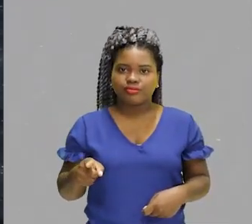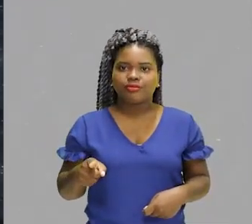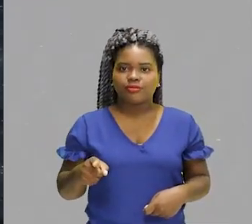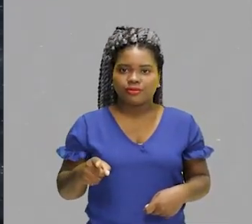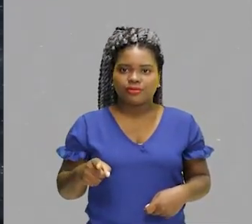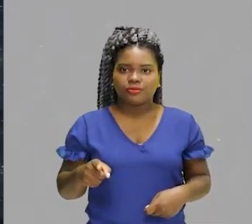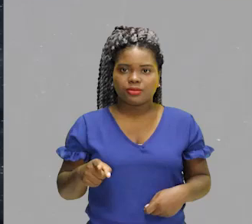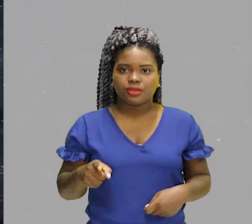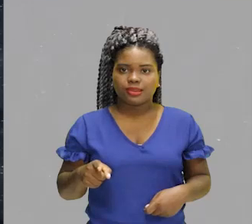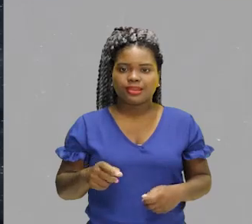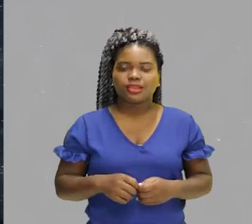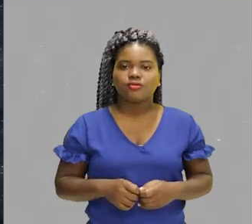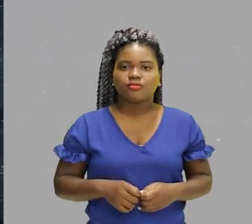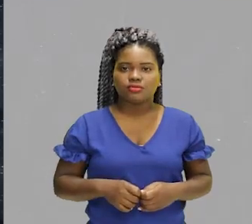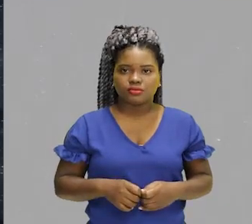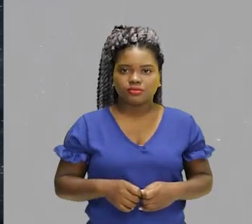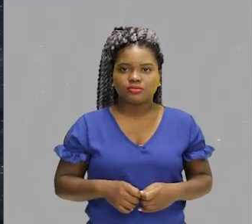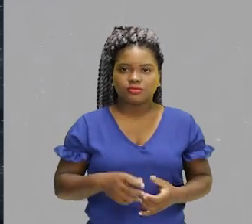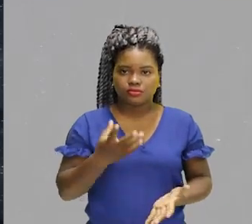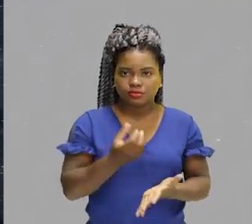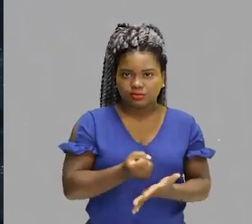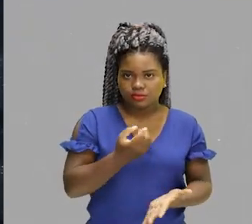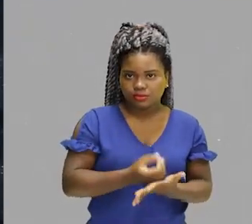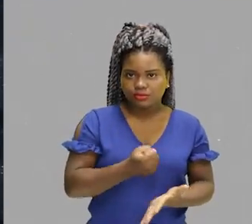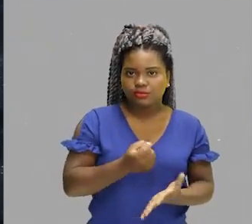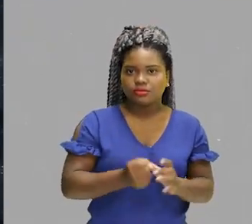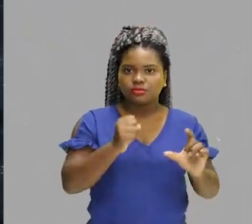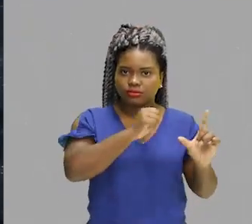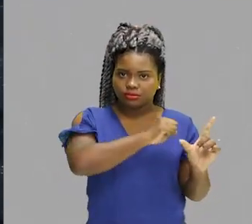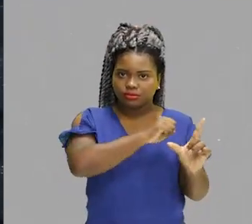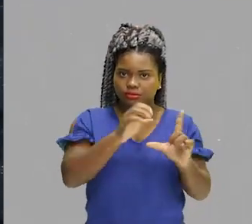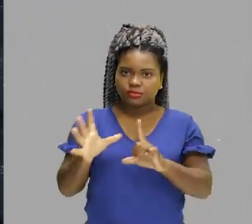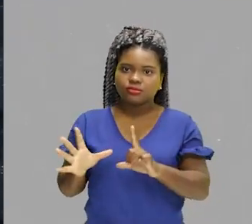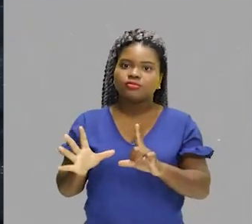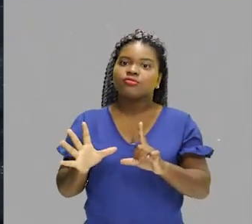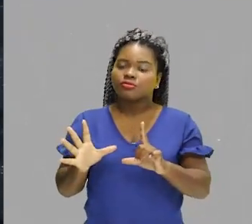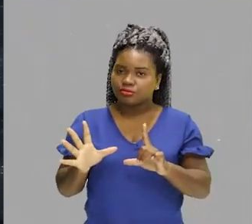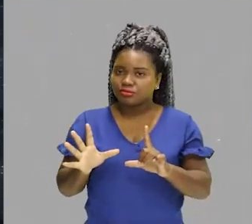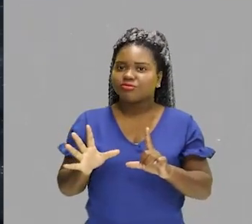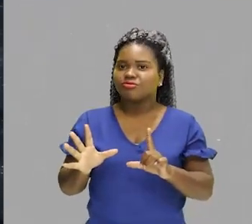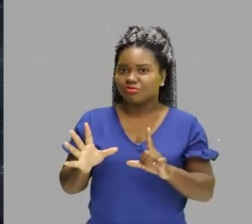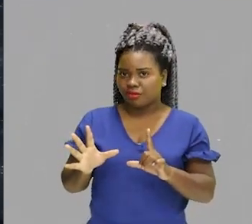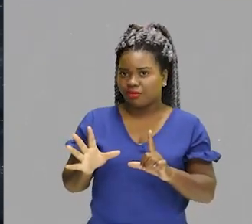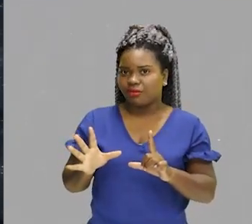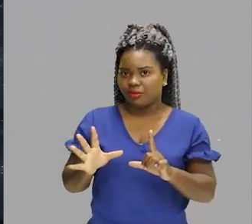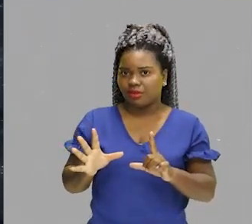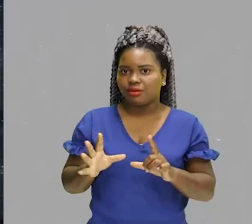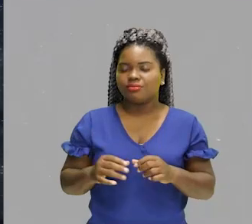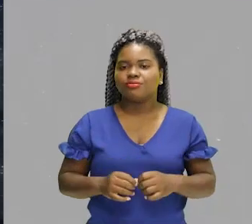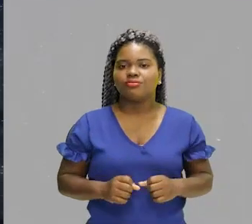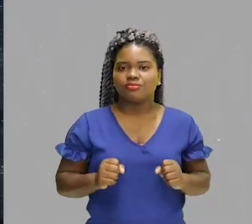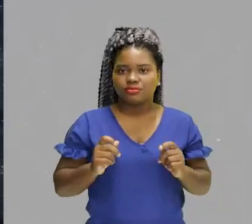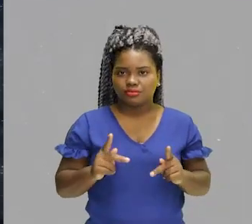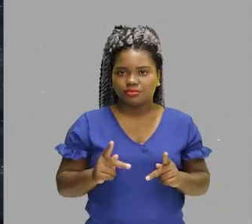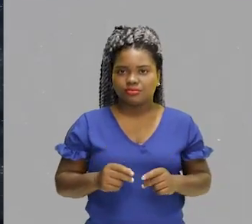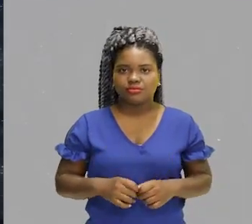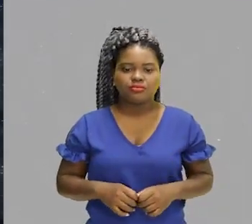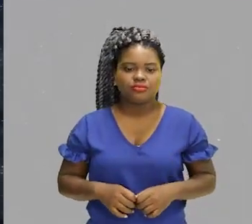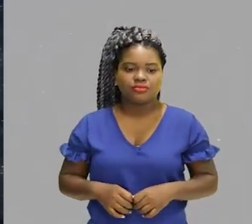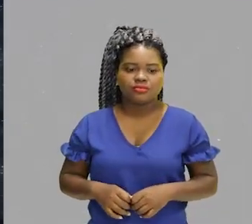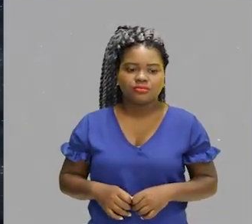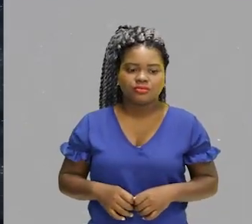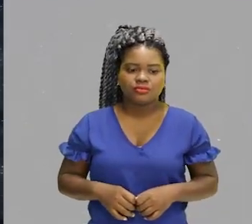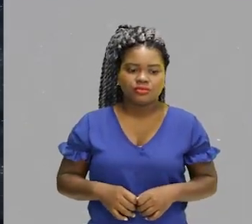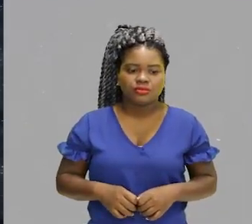No pré-vestibular, no portal Gonçalves Dias, que vocês vão achar todo esse material aqui para anotar com calma, tá bom? Seguir